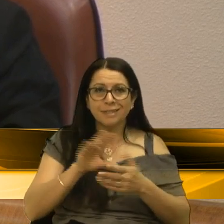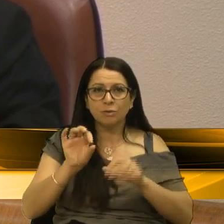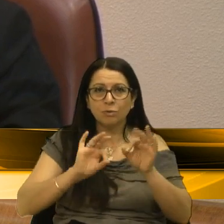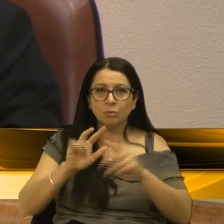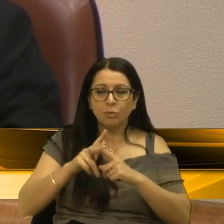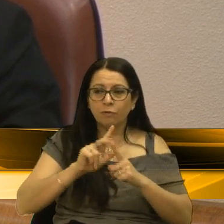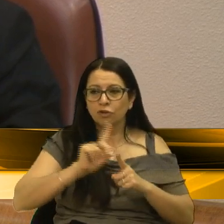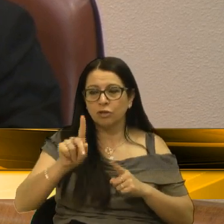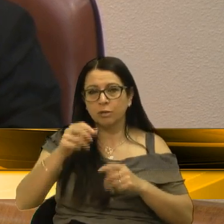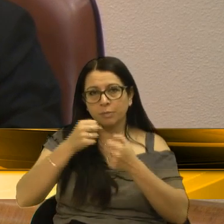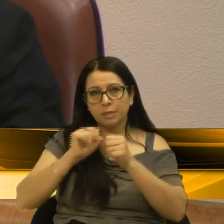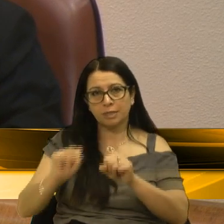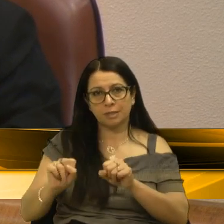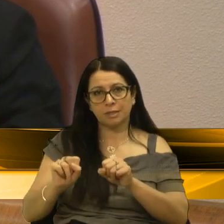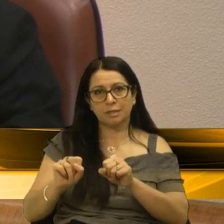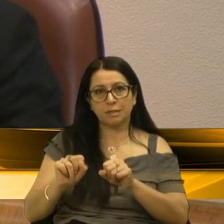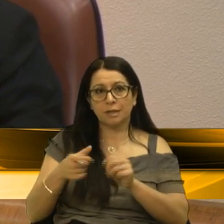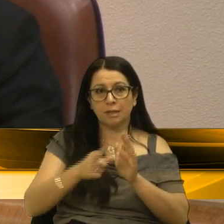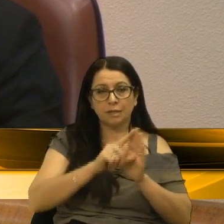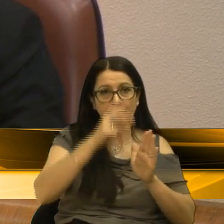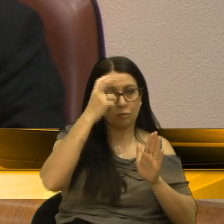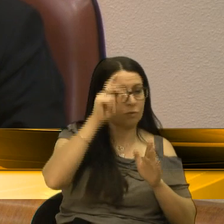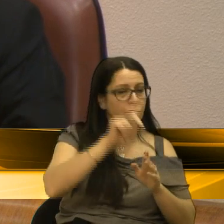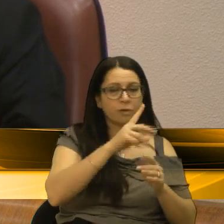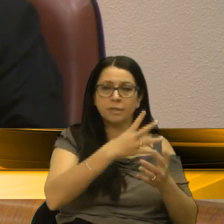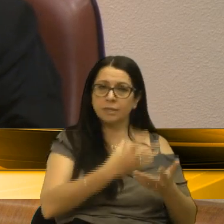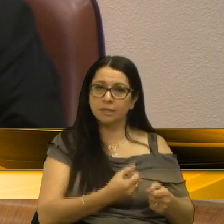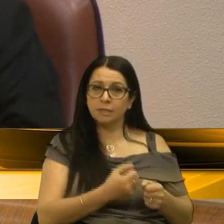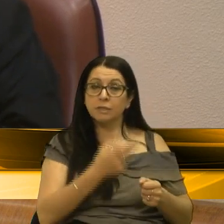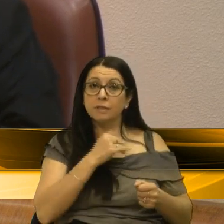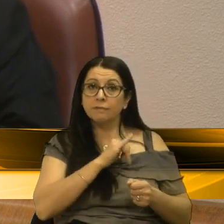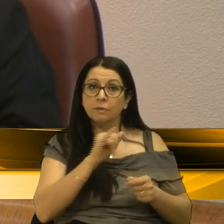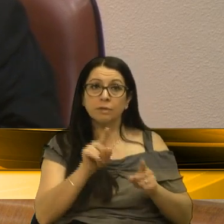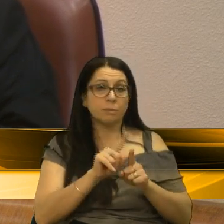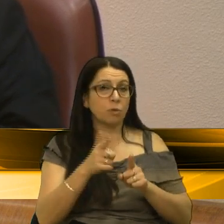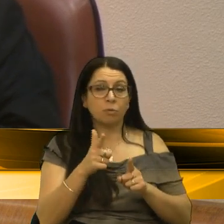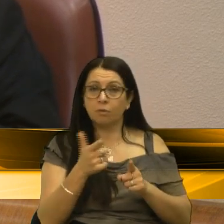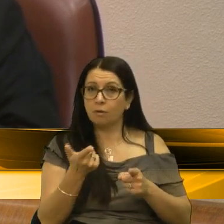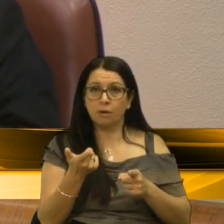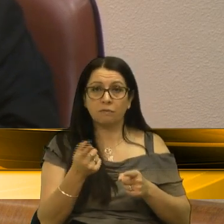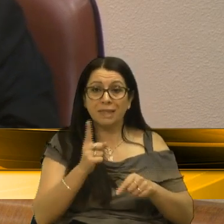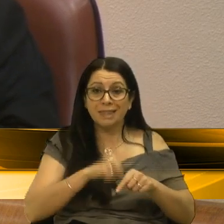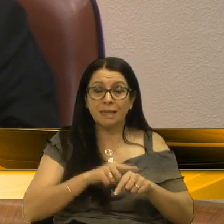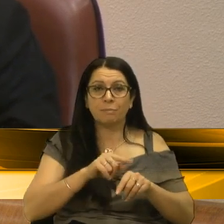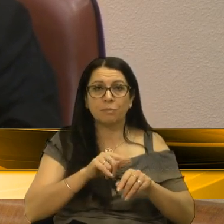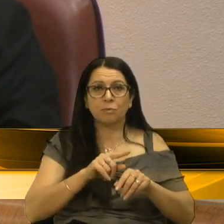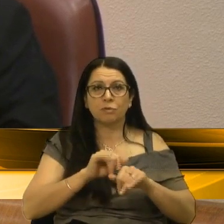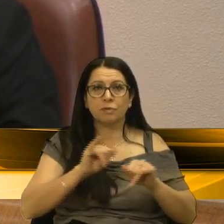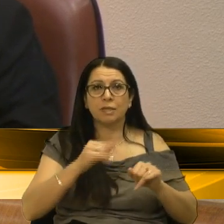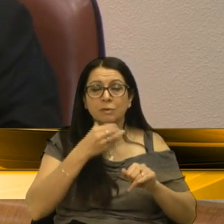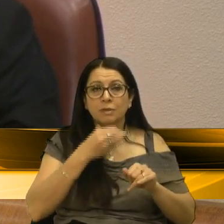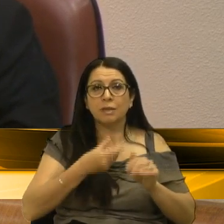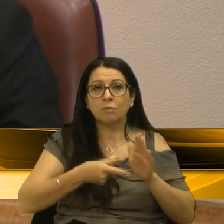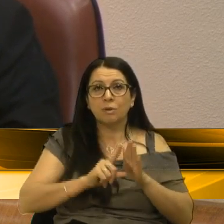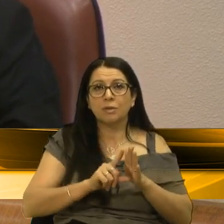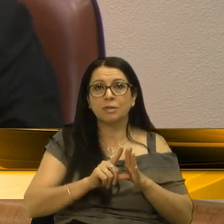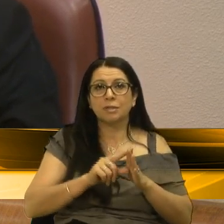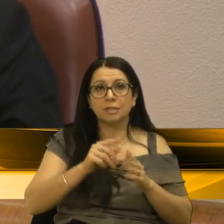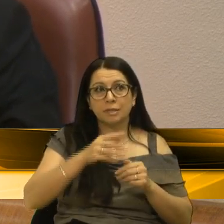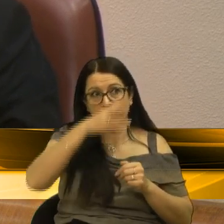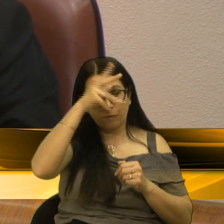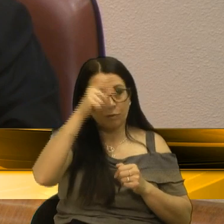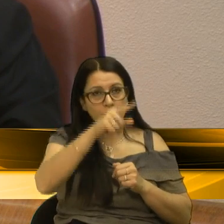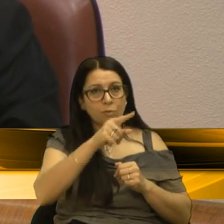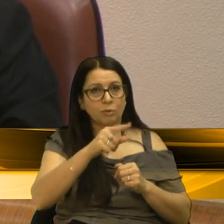o urbanismo e antes de ir para a cultura foi indeferido. Declarou que ainda não houve tempo de anunciar no Natal já no Largo da Prefeitura, o que